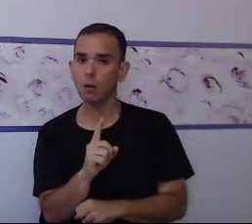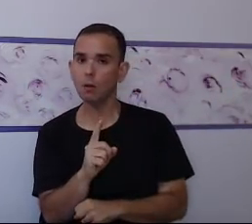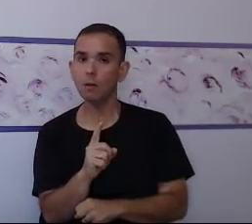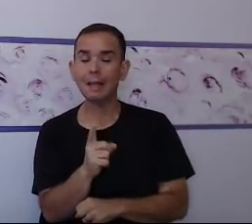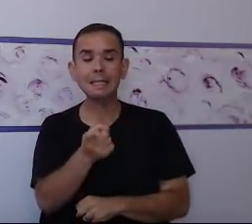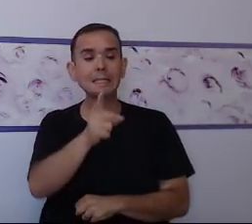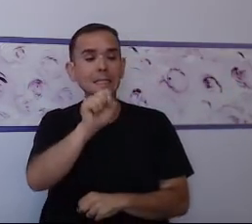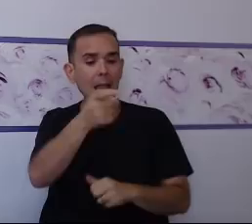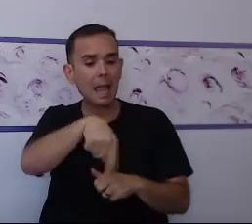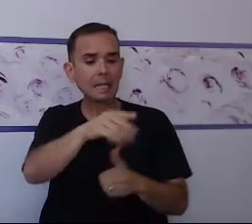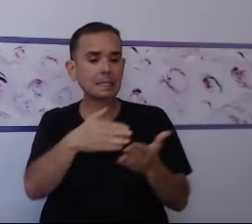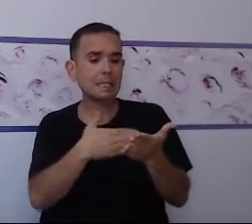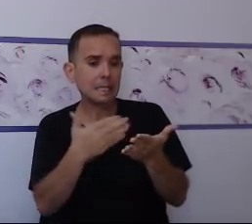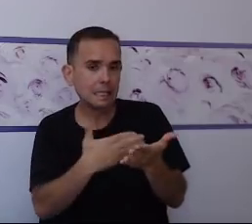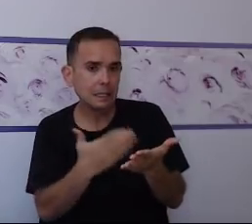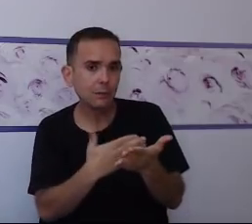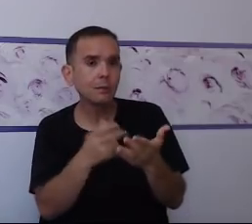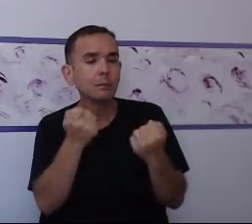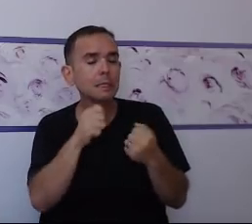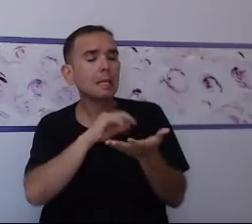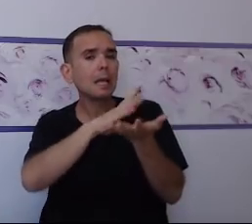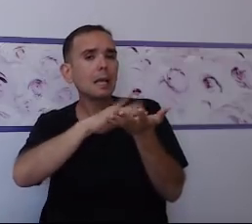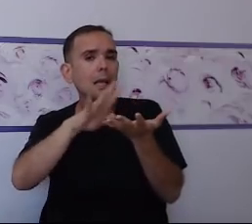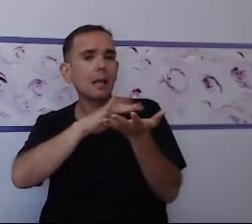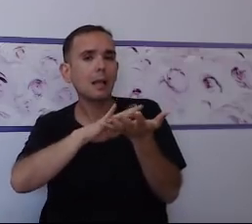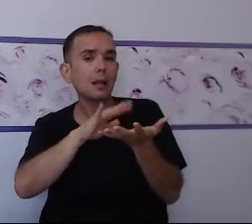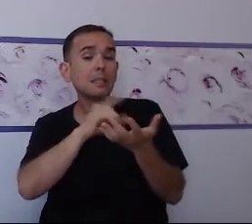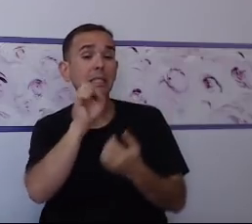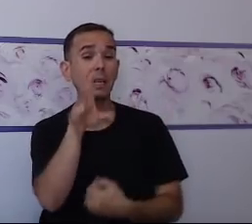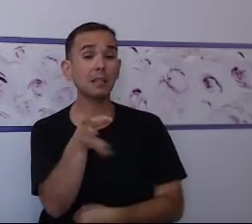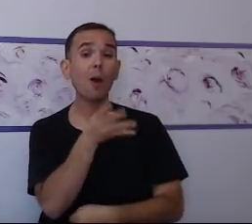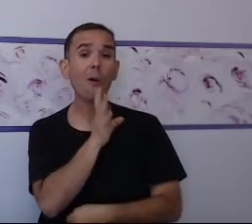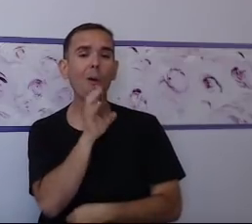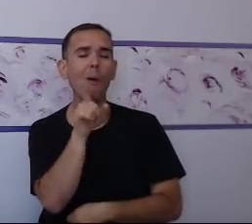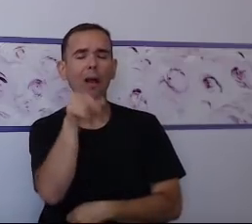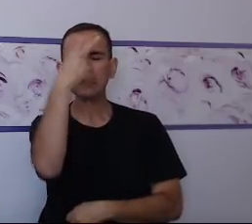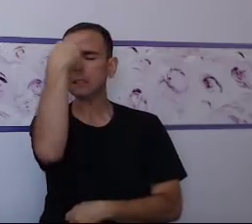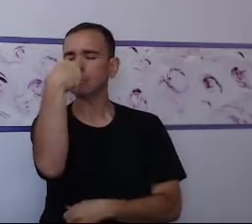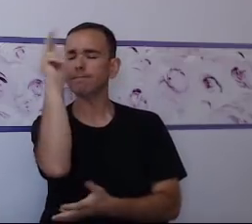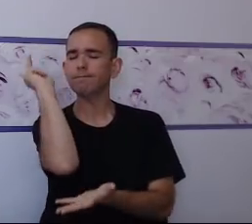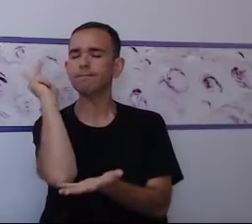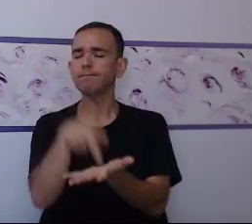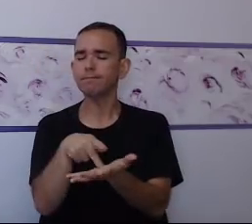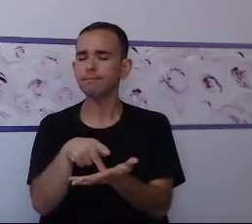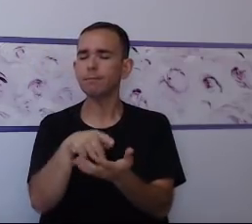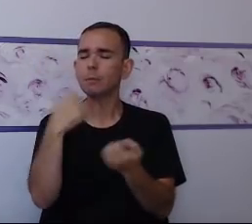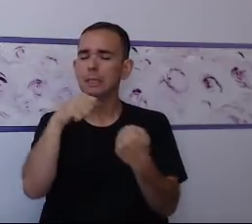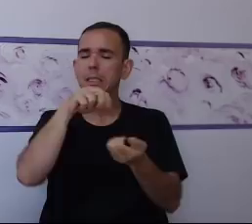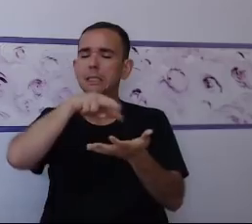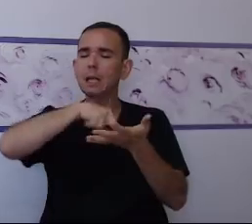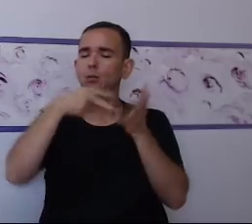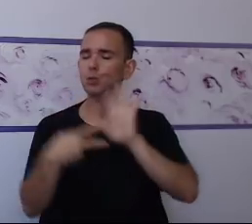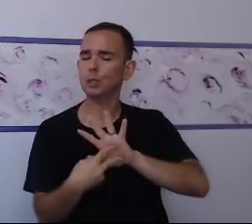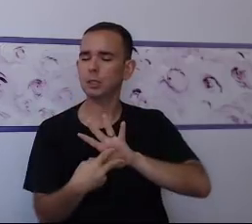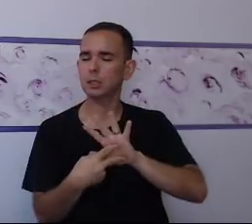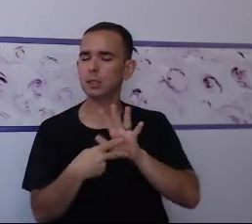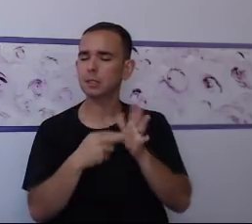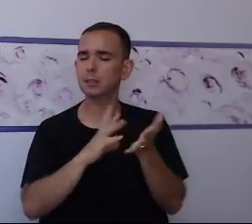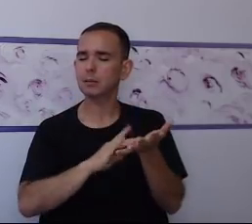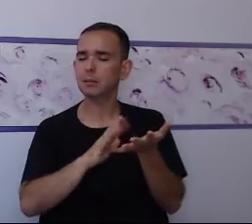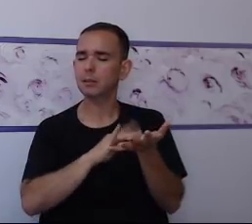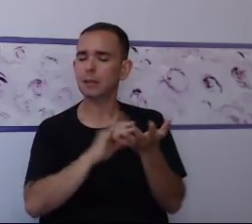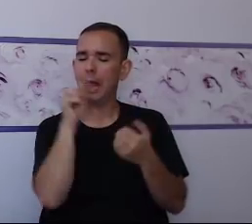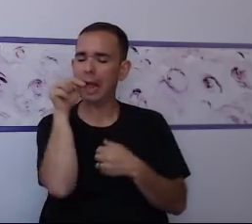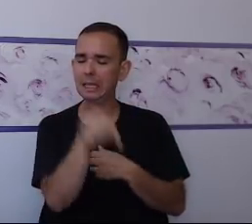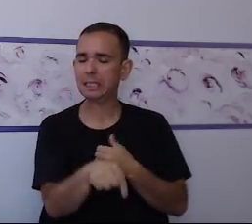esses livros desses alunos têm que ser em braille, se ele já é cego, esse livro ele é traduzido em braille. E aqui dentro